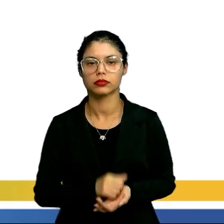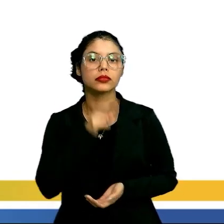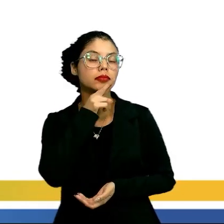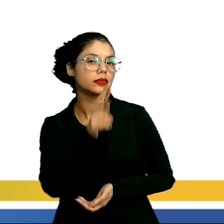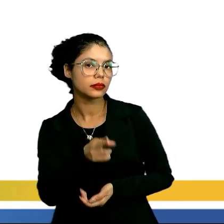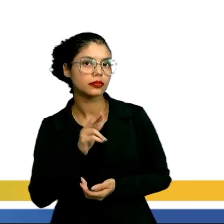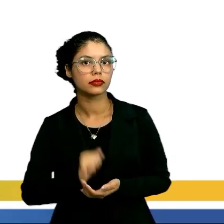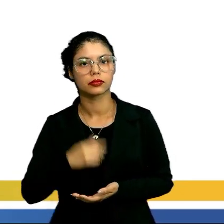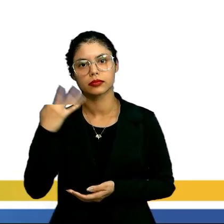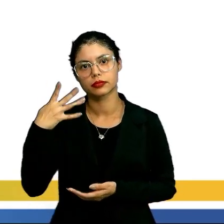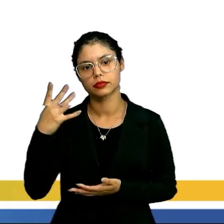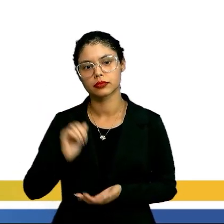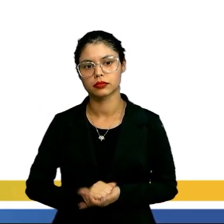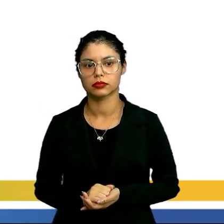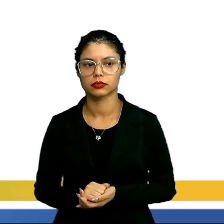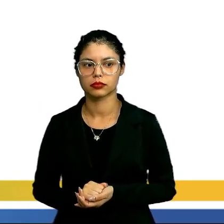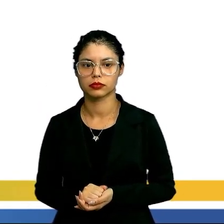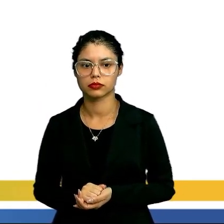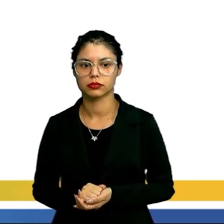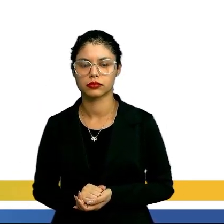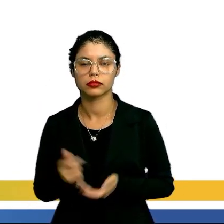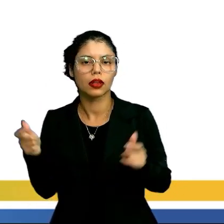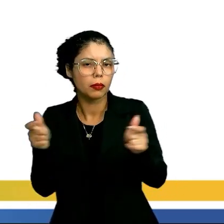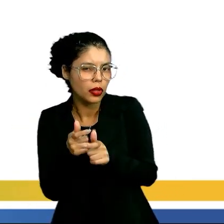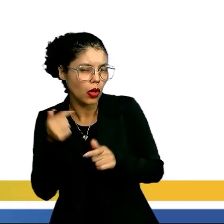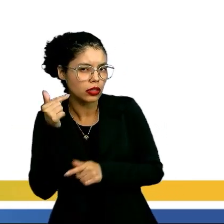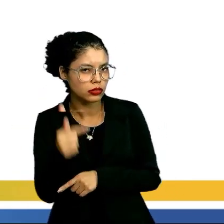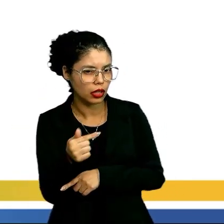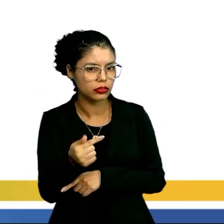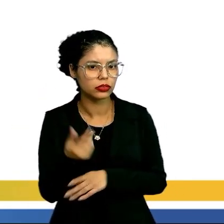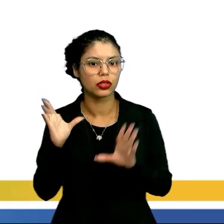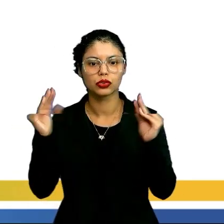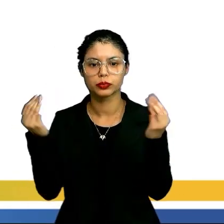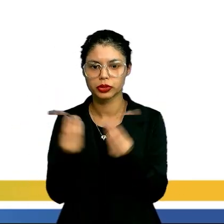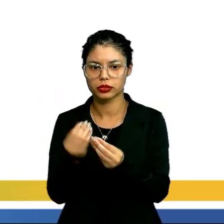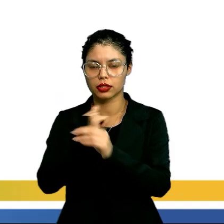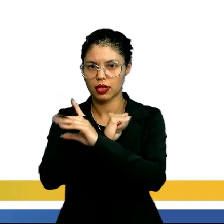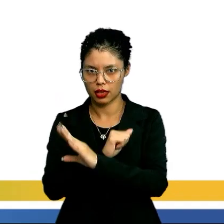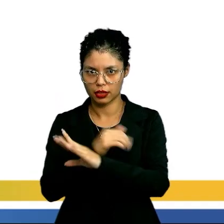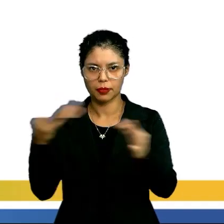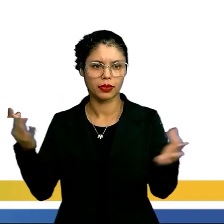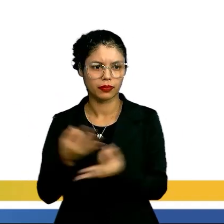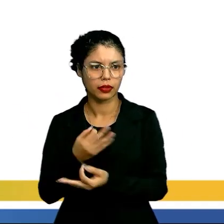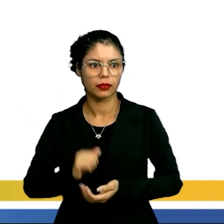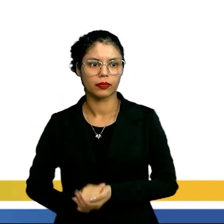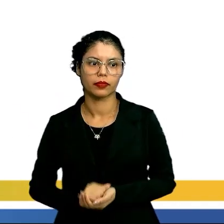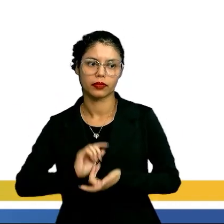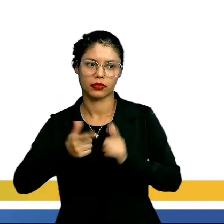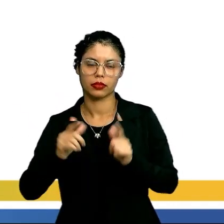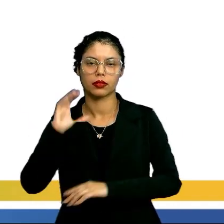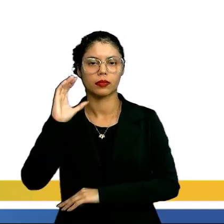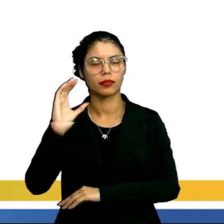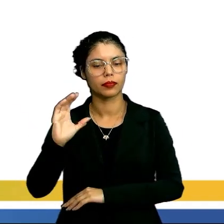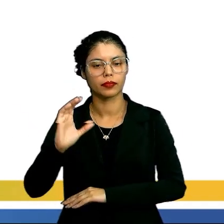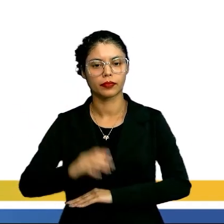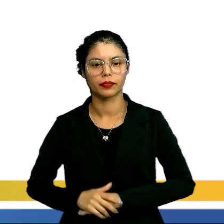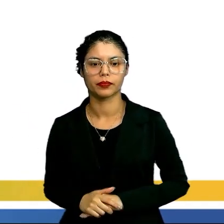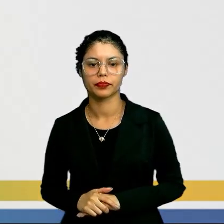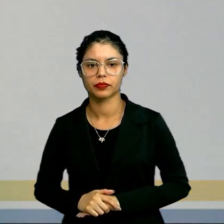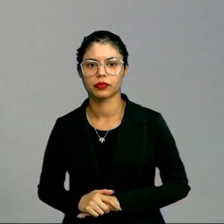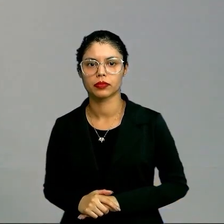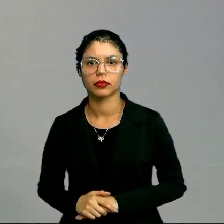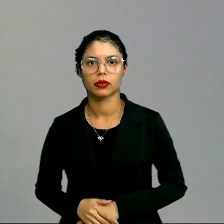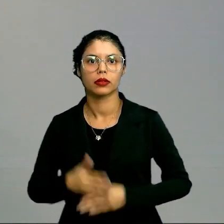ácido propiônico é 4. pH menor que 7, substância ácida. Perfeito, pessoal? Gabarito, então, letra